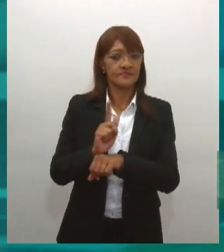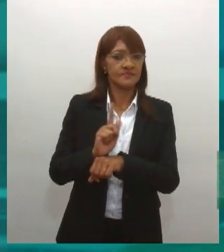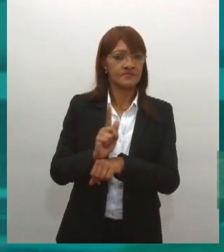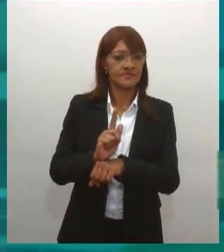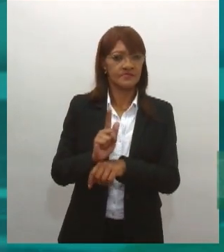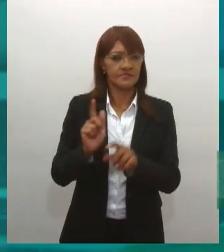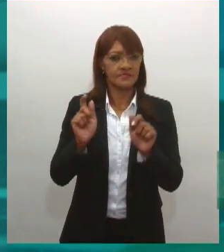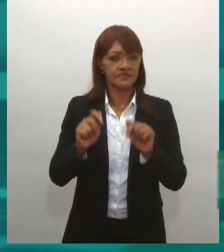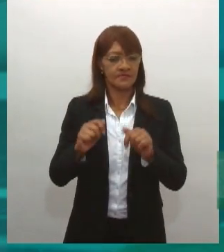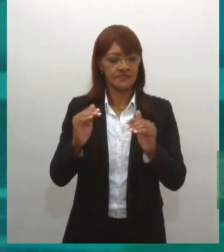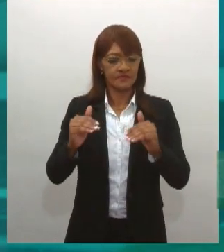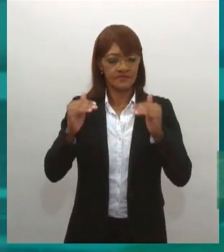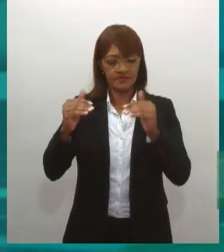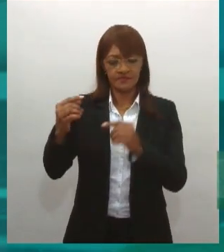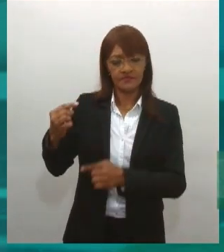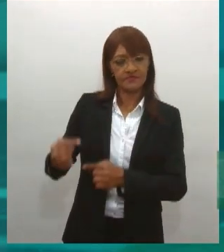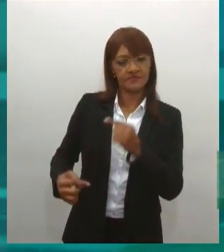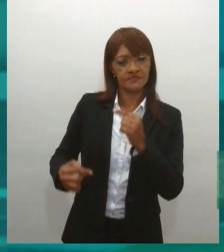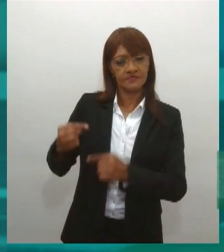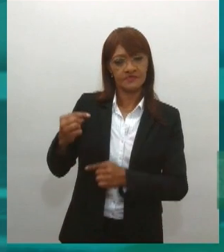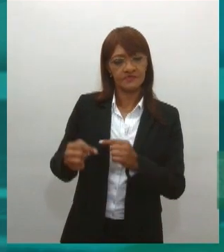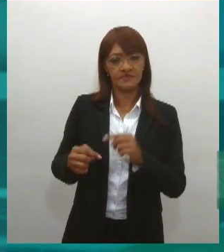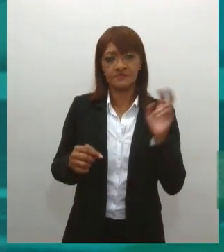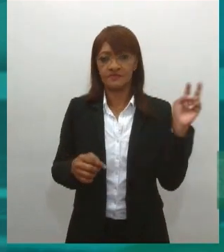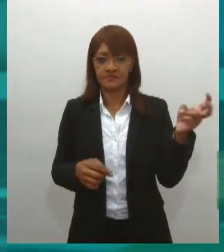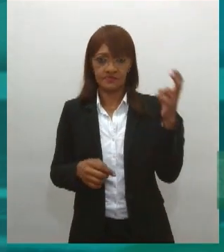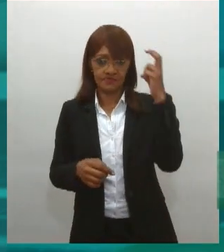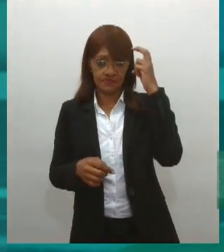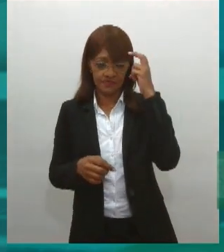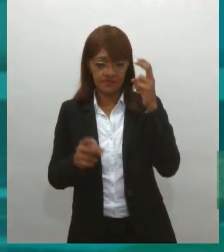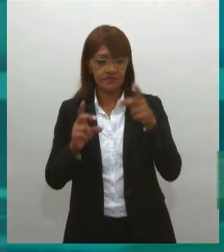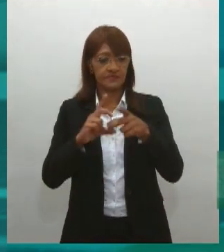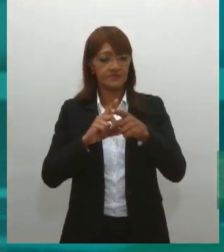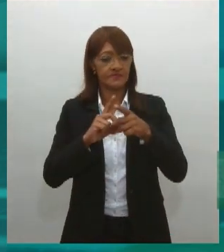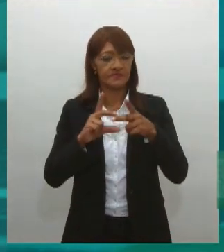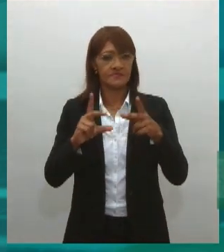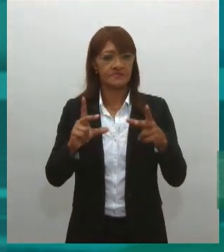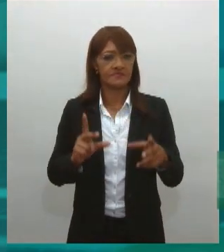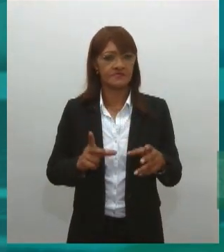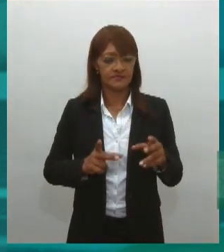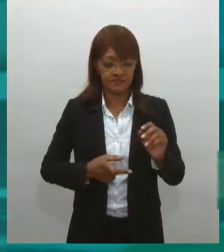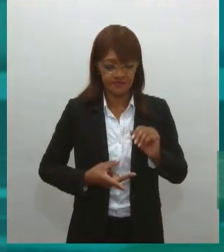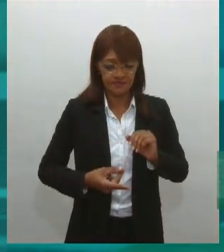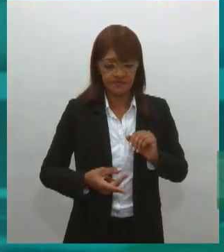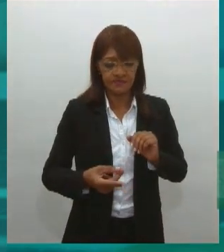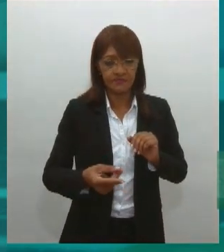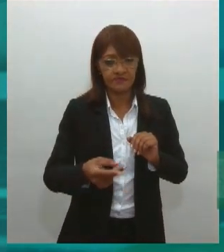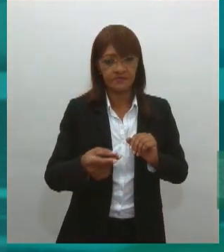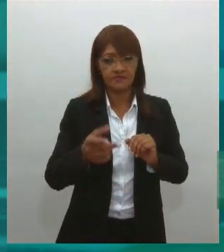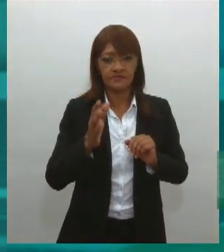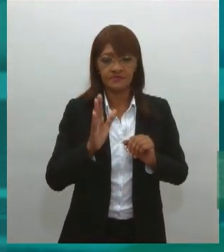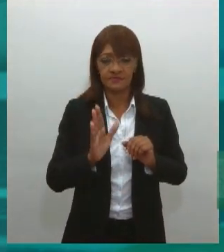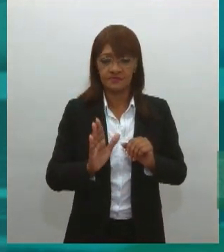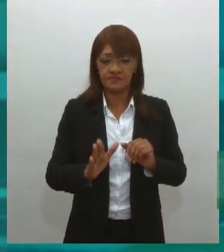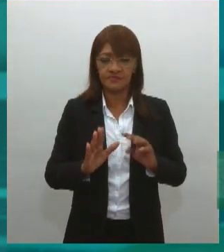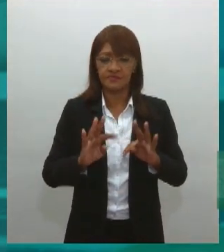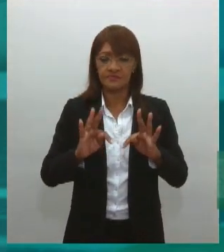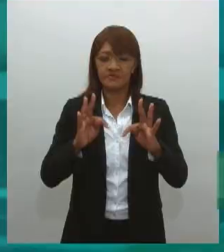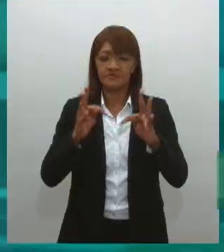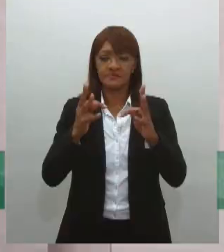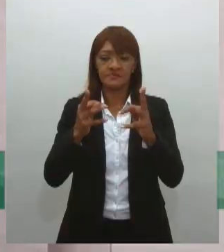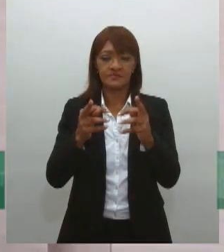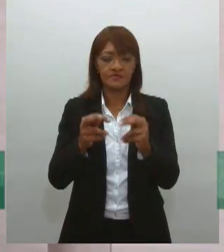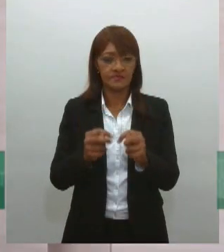políticas públicas de cultura democráticas e permanentes, pactuadas em colaboração entre os entes